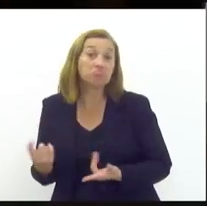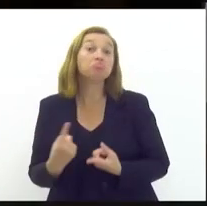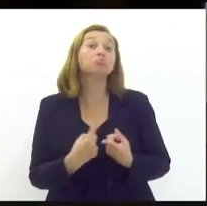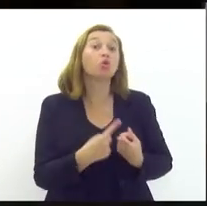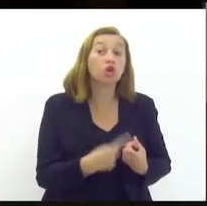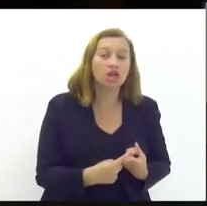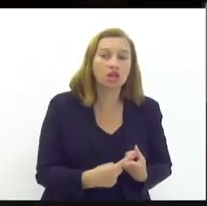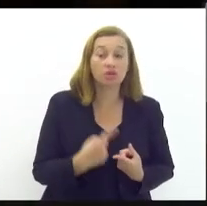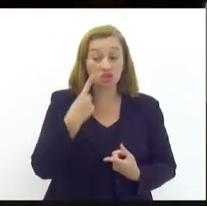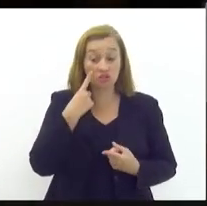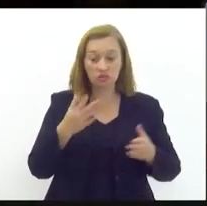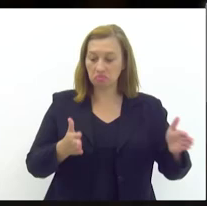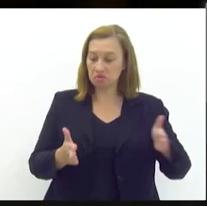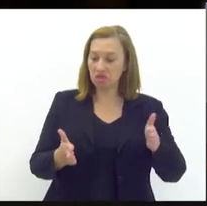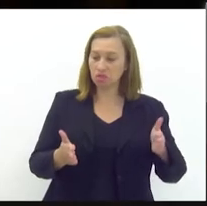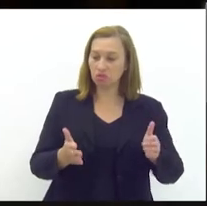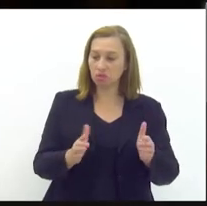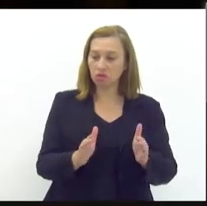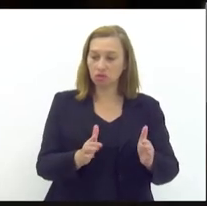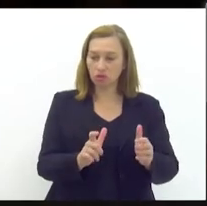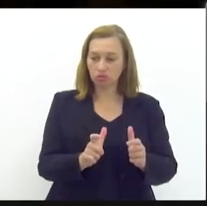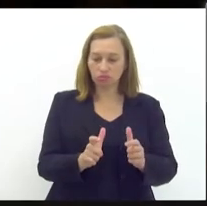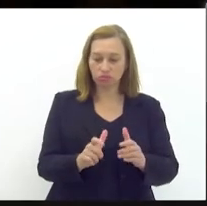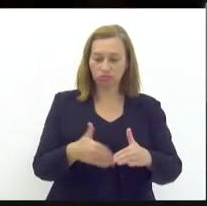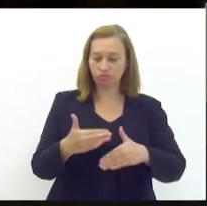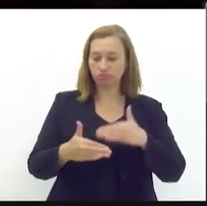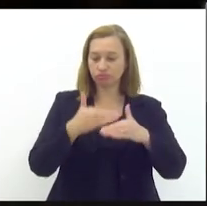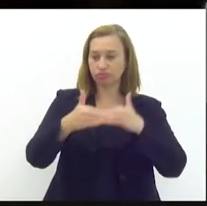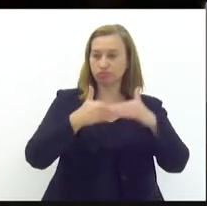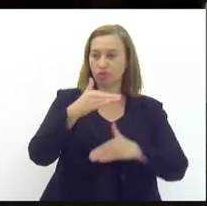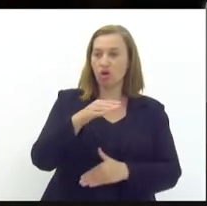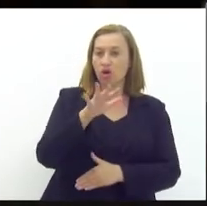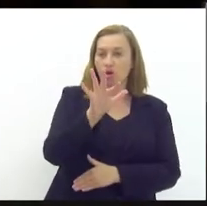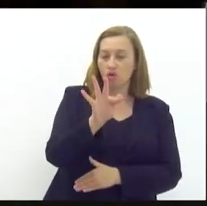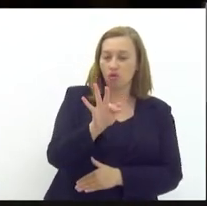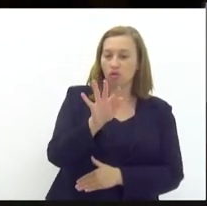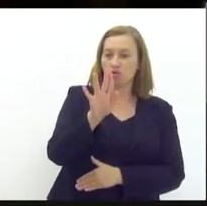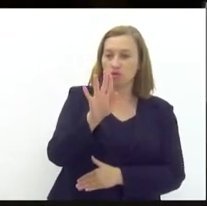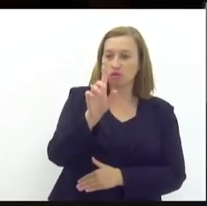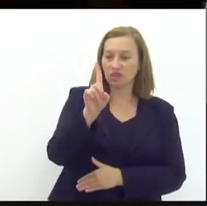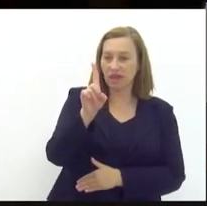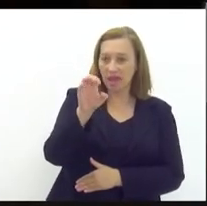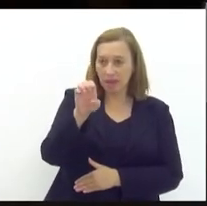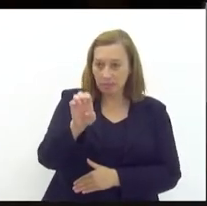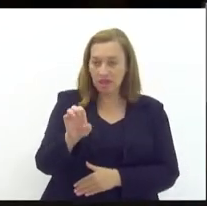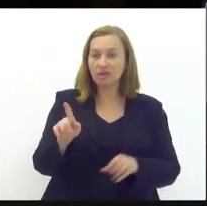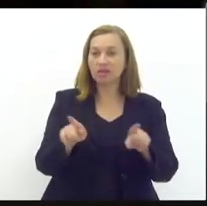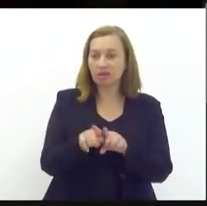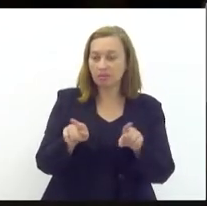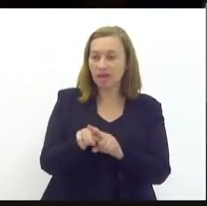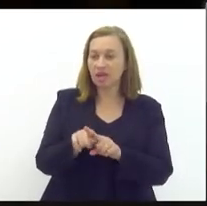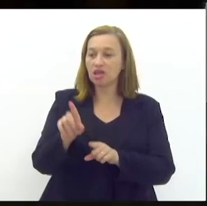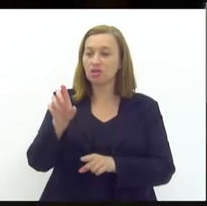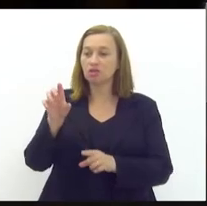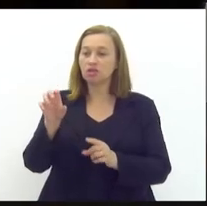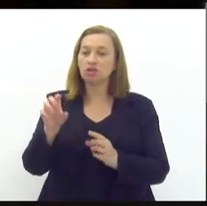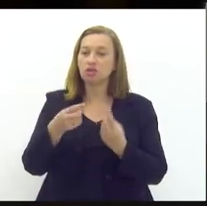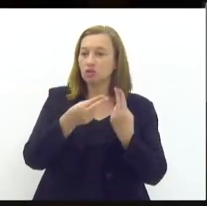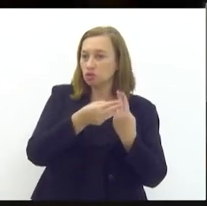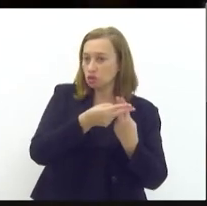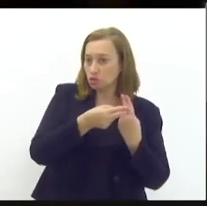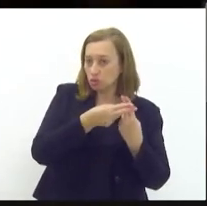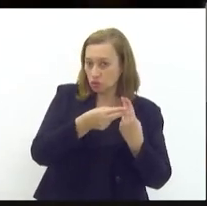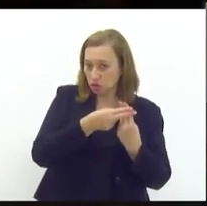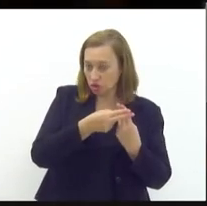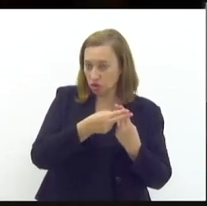um período de crescimento em que tanto fundeb quanto SUS aumentarem em termos reais e aumentar a sua